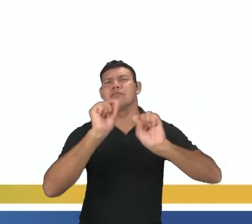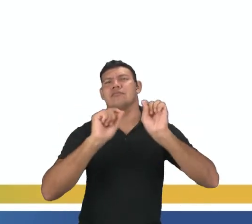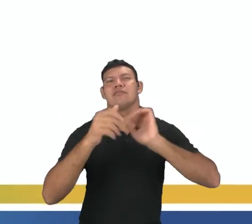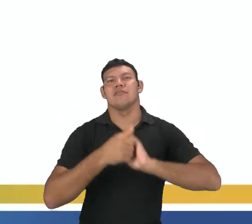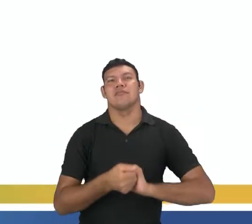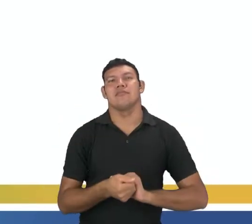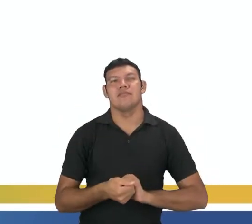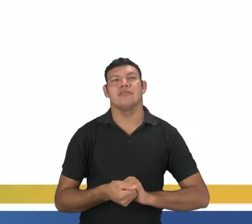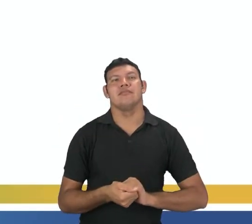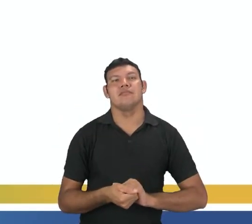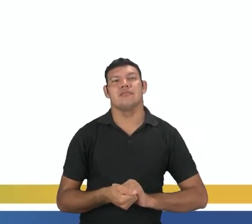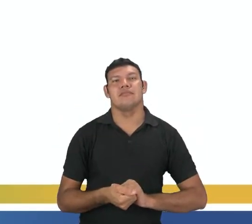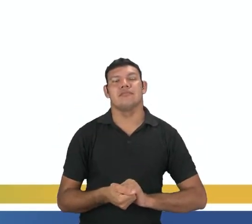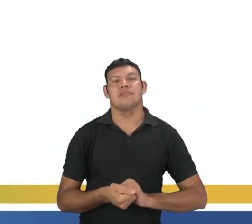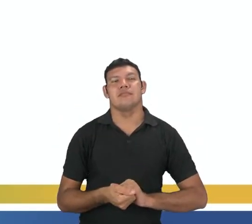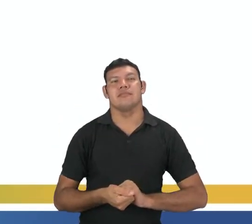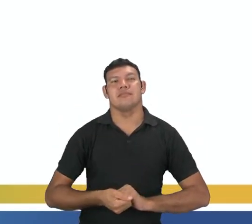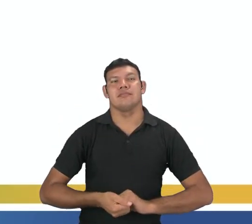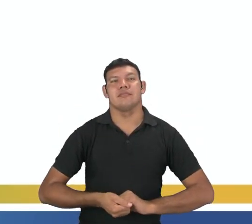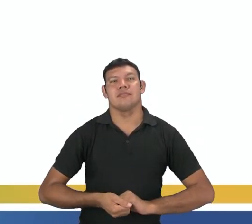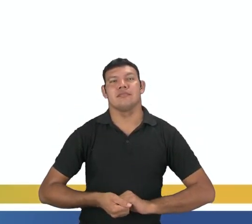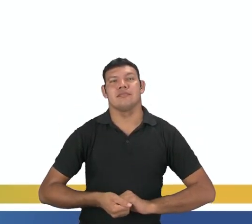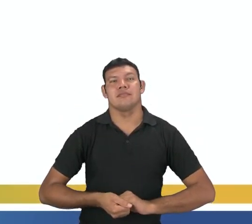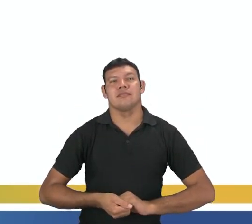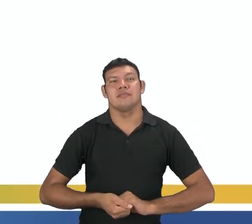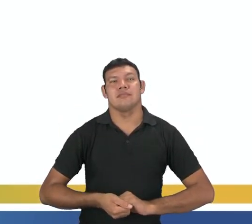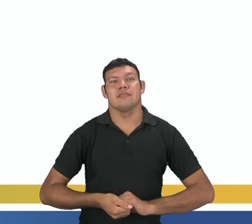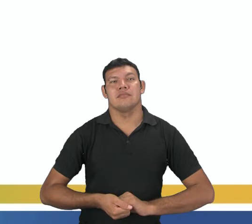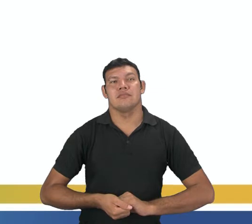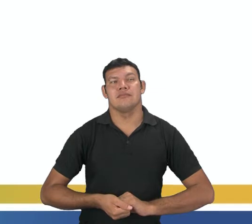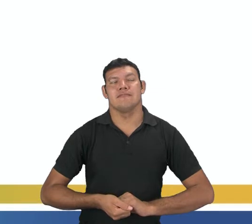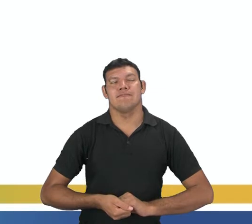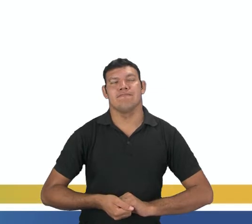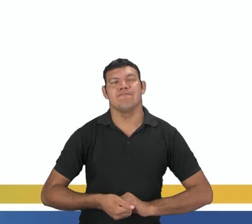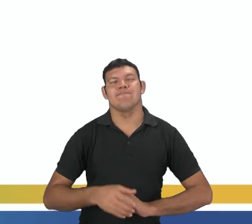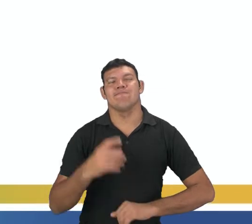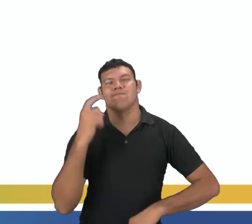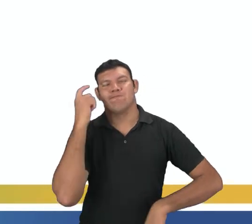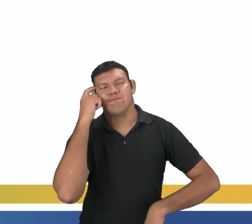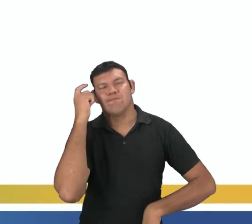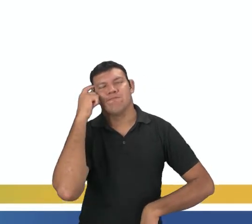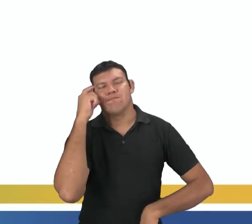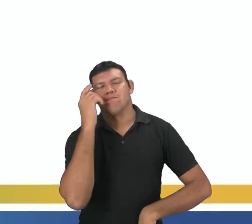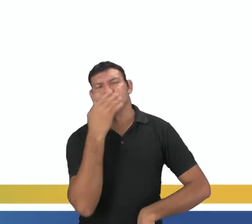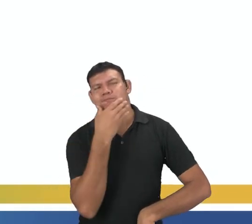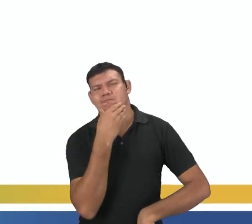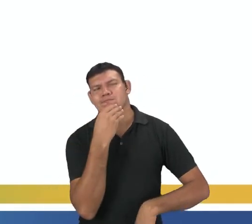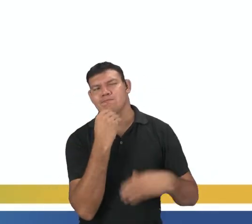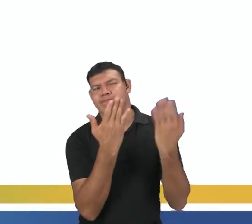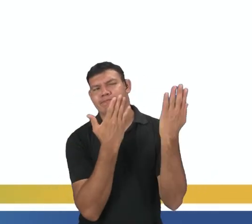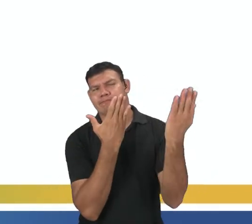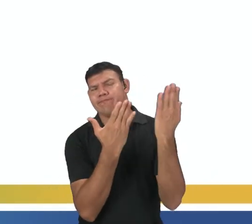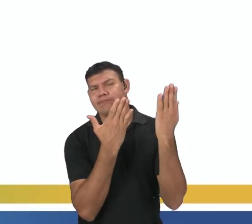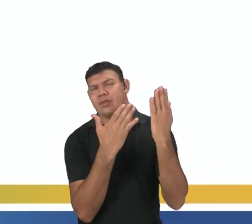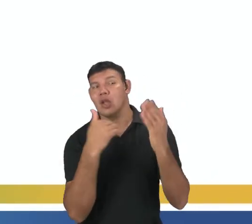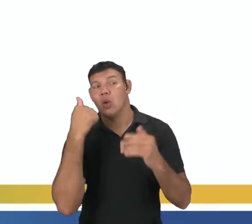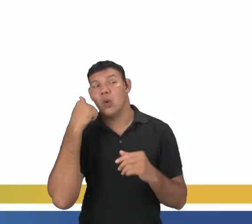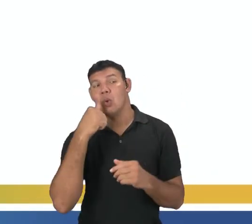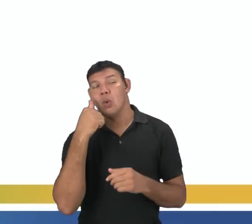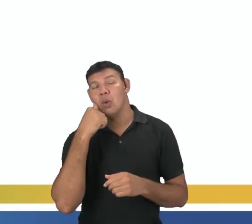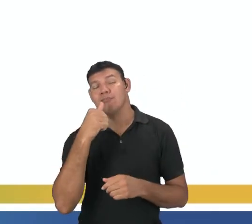bem, ela pensou numa forma de provar se o que